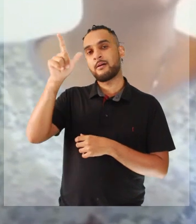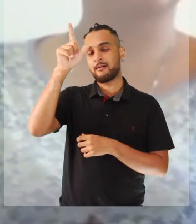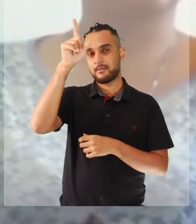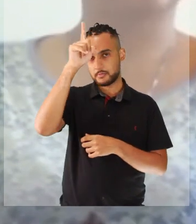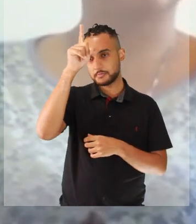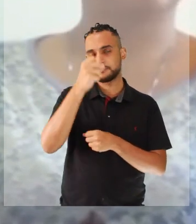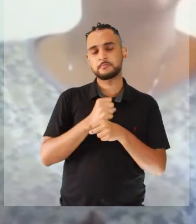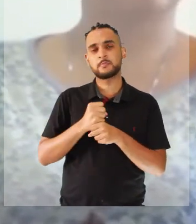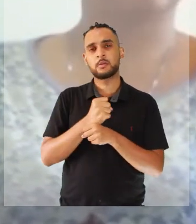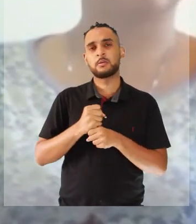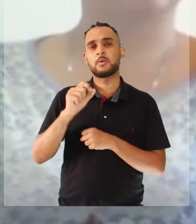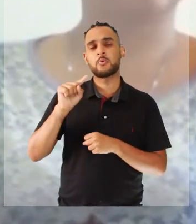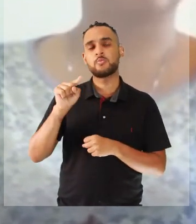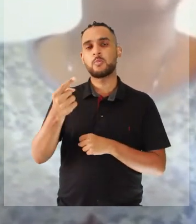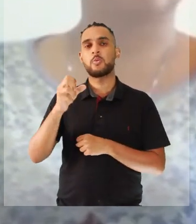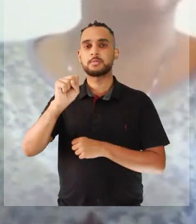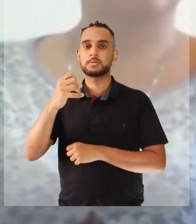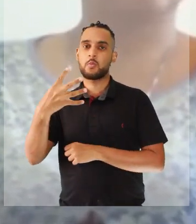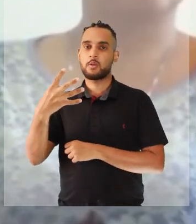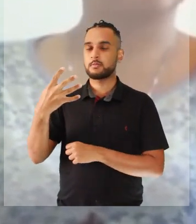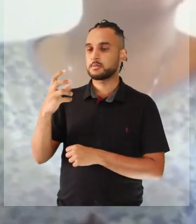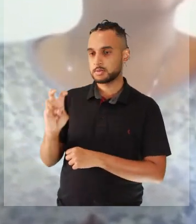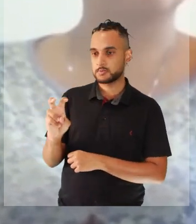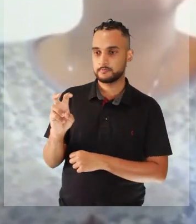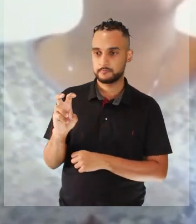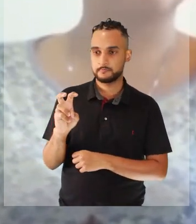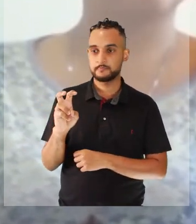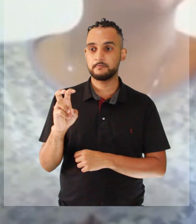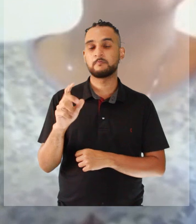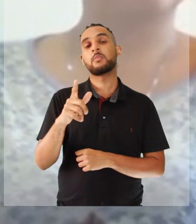de Aachen, na Alemanha, no ano de